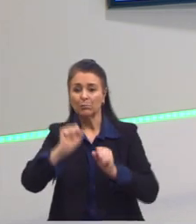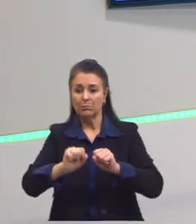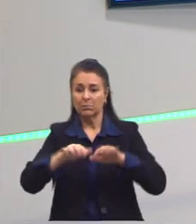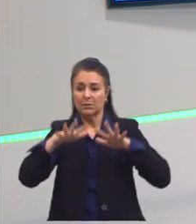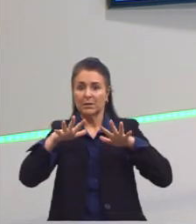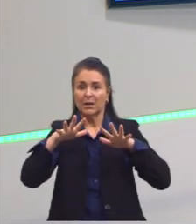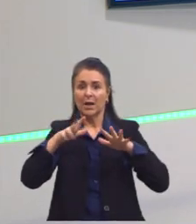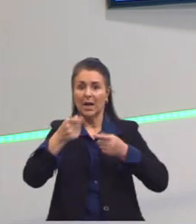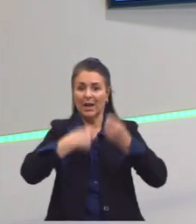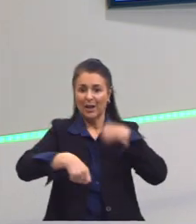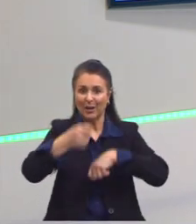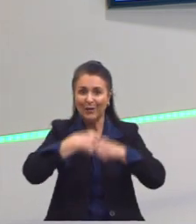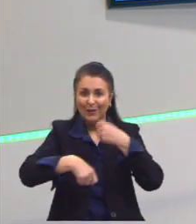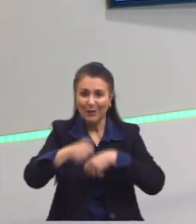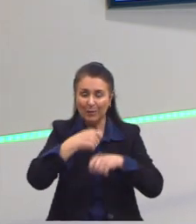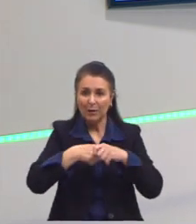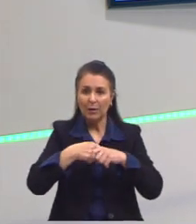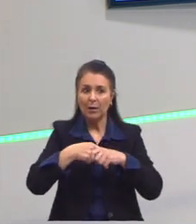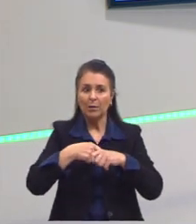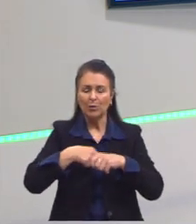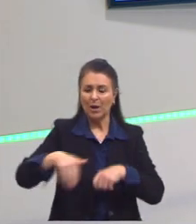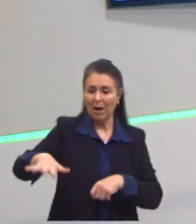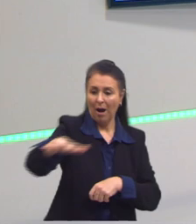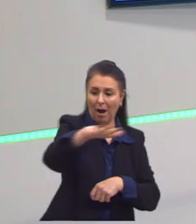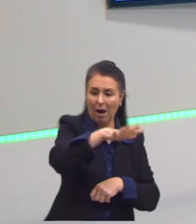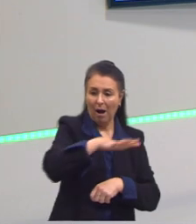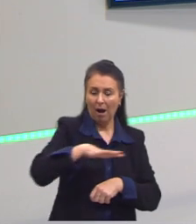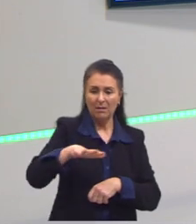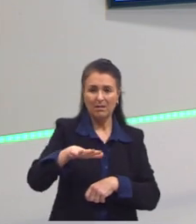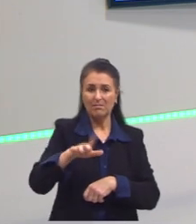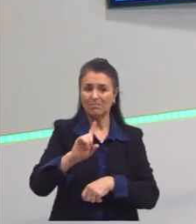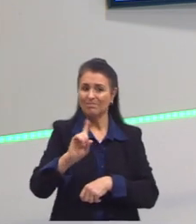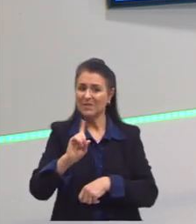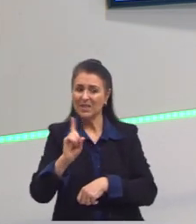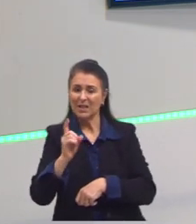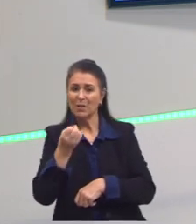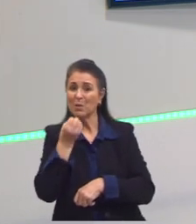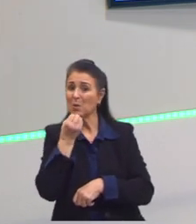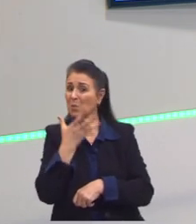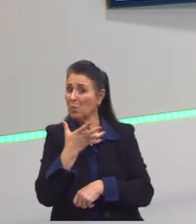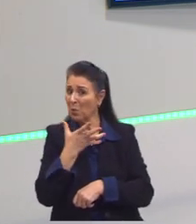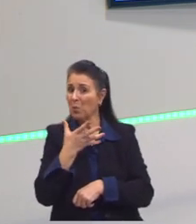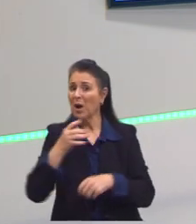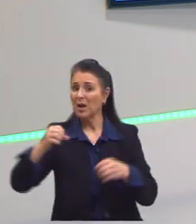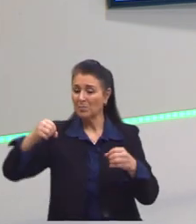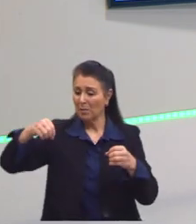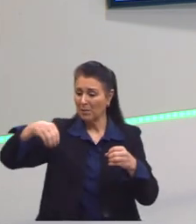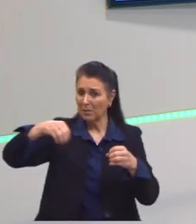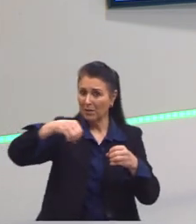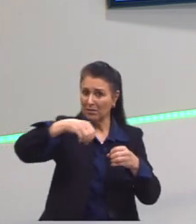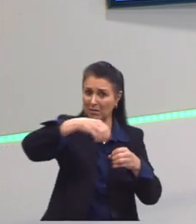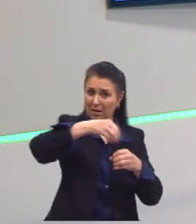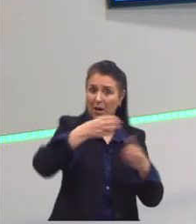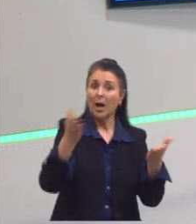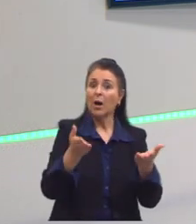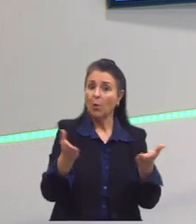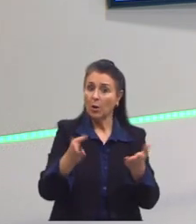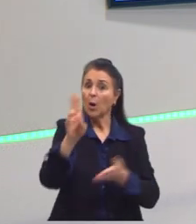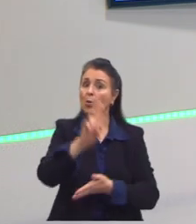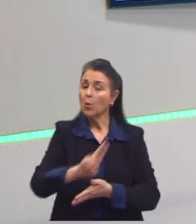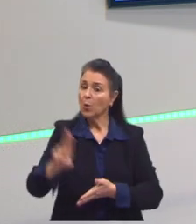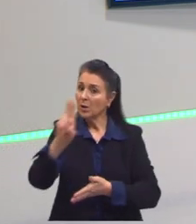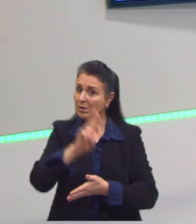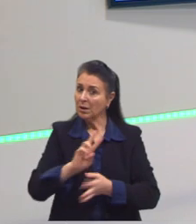que antes no Brasil não podia ser agricultáveis né que não eram vários férteis agora com essas técnicas se